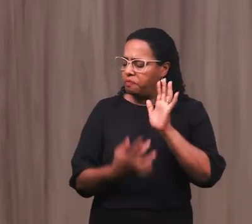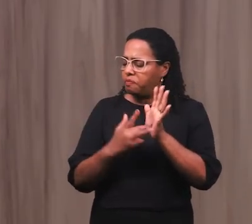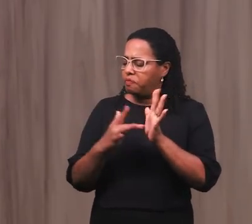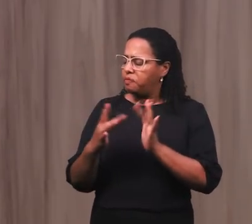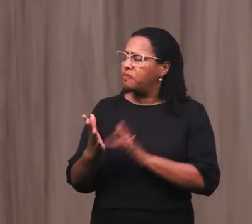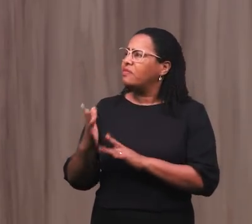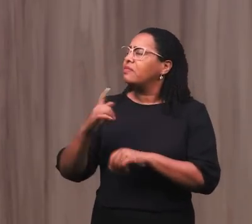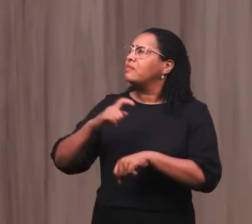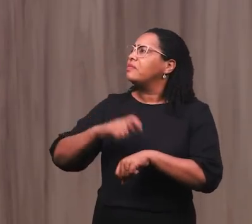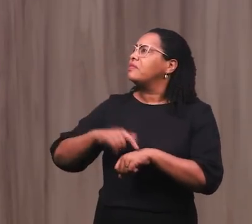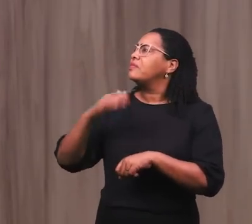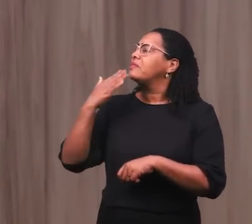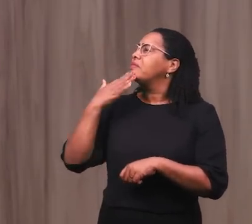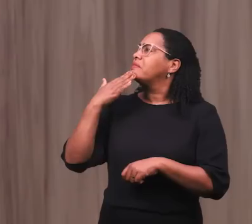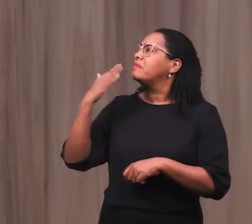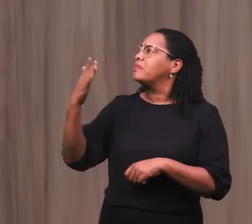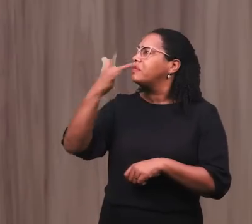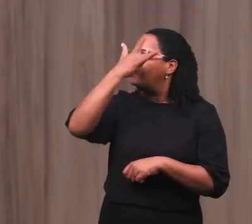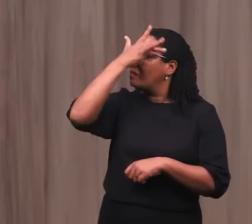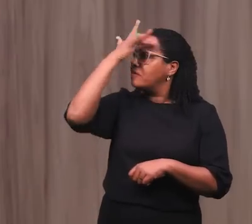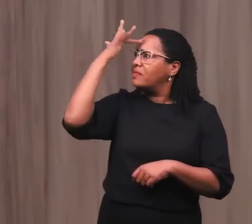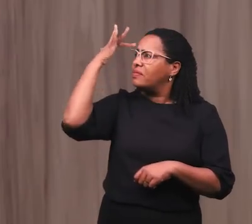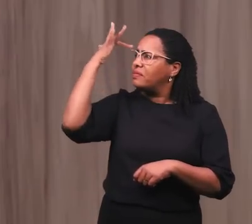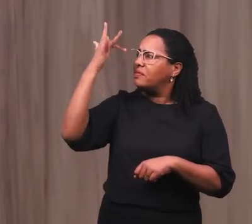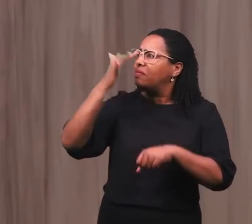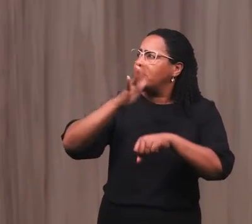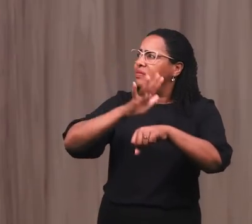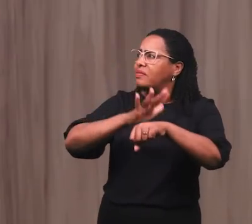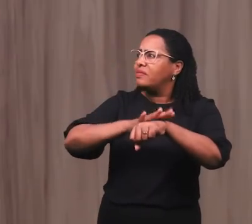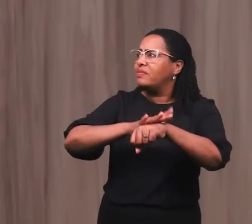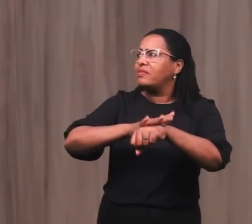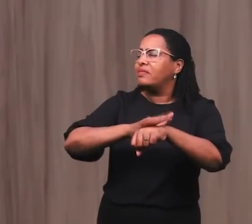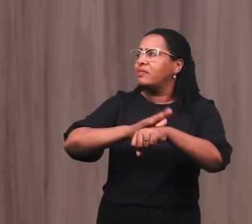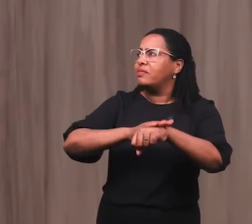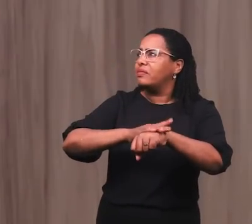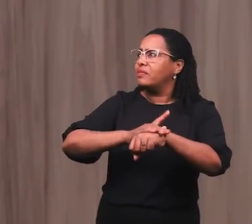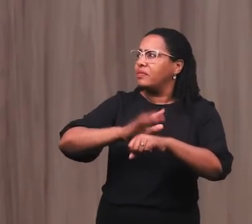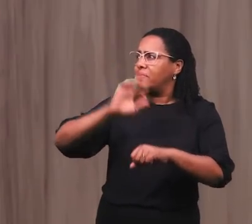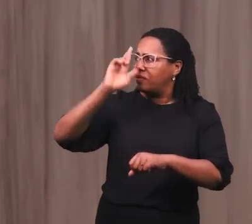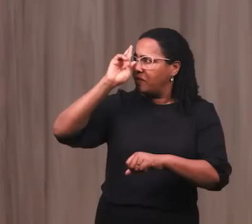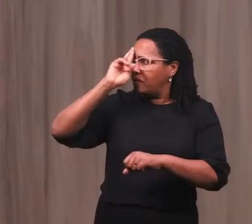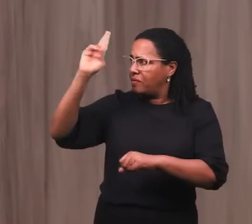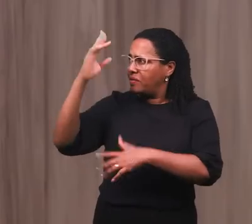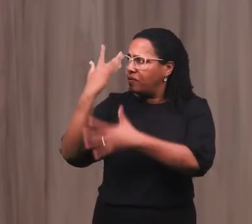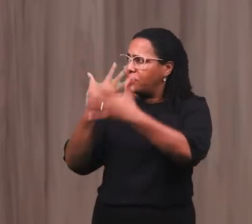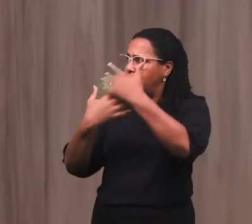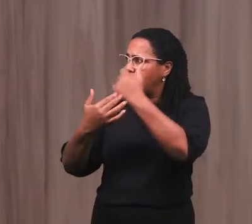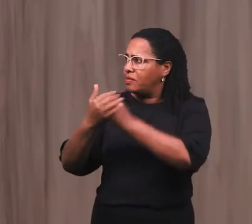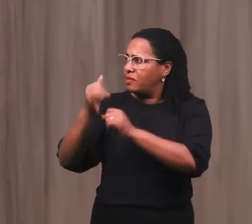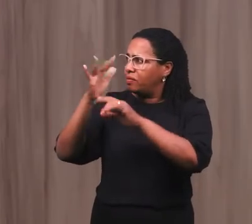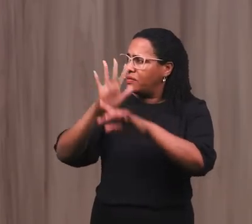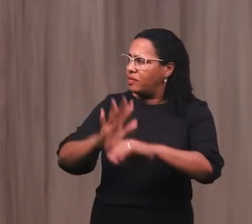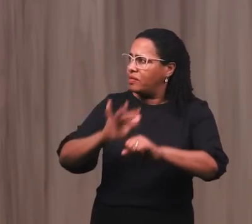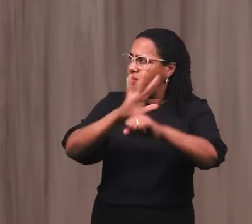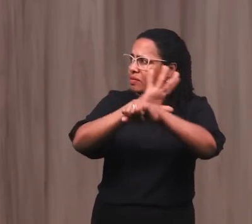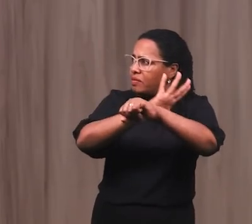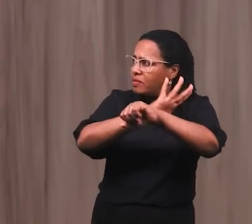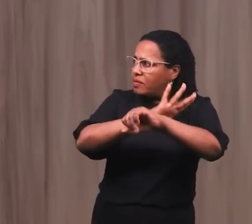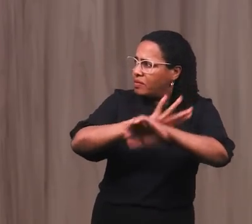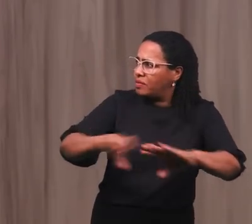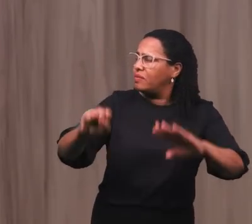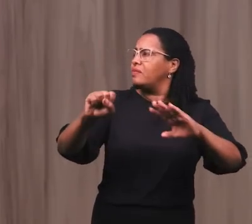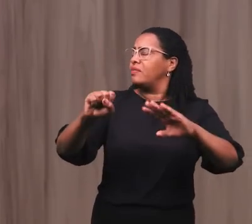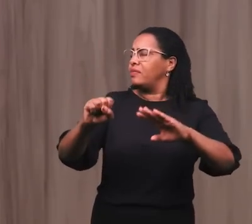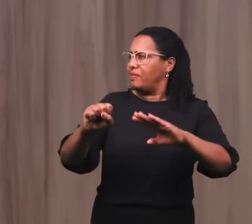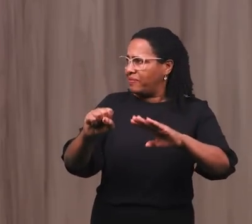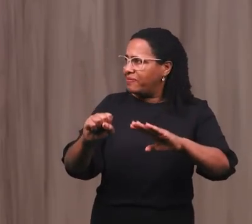sangue do Teu Filho Jesus. Quando nesse instante, ó Pai, pedimos em favor das pessoas que se encontrem enfermas, que o Senhor possa estar colocando as Tuas mãos de